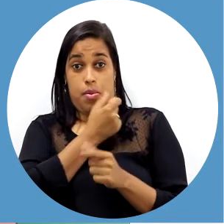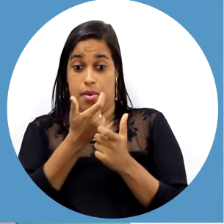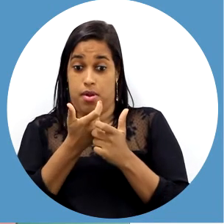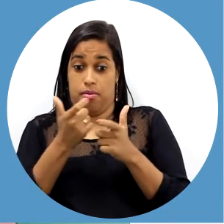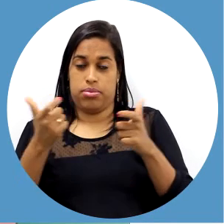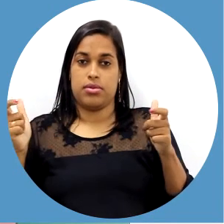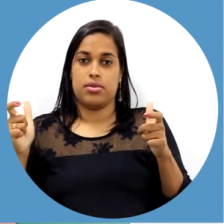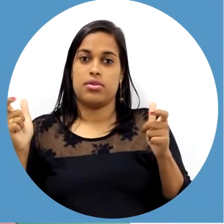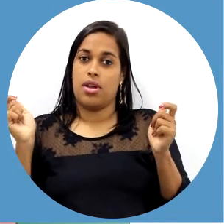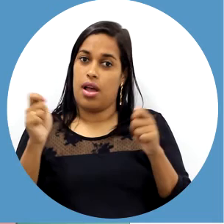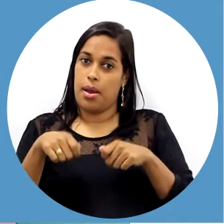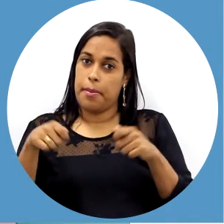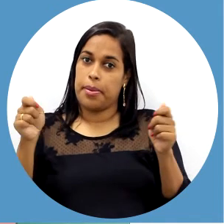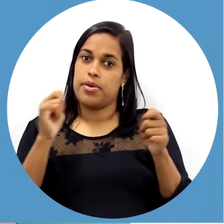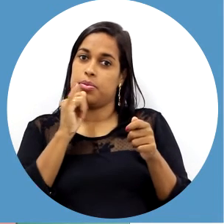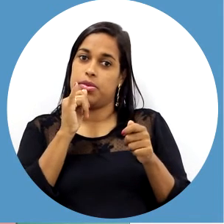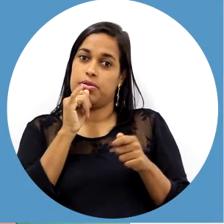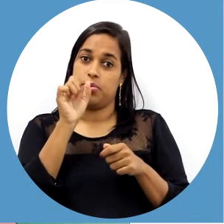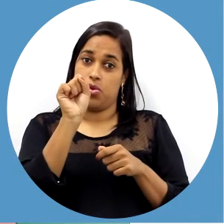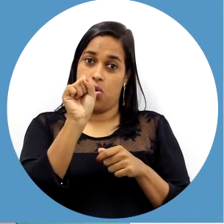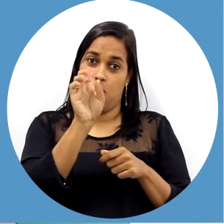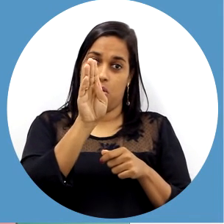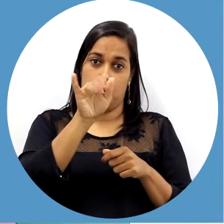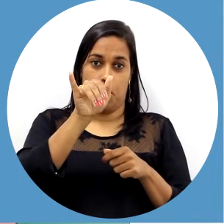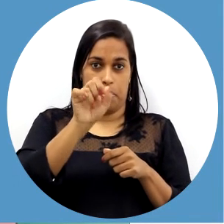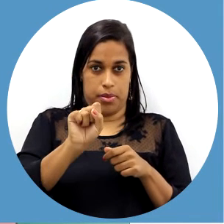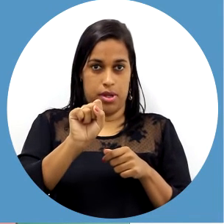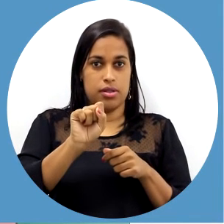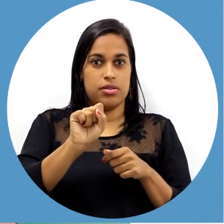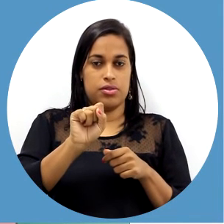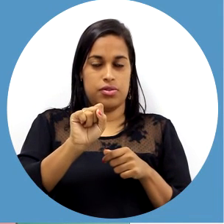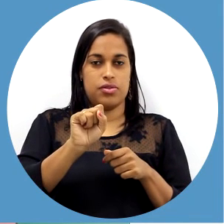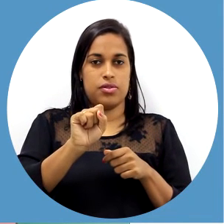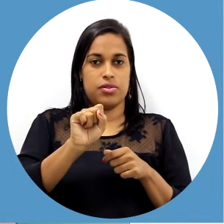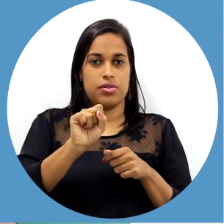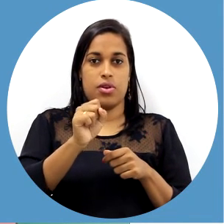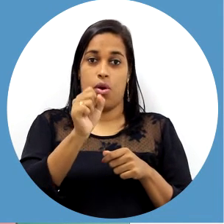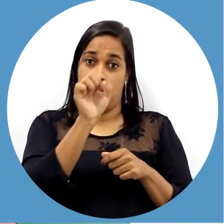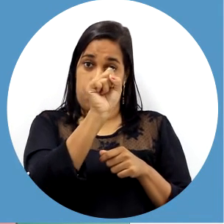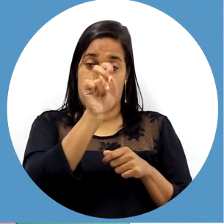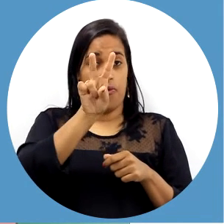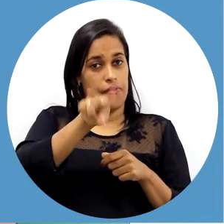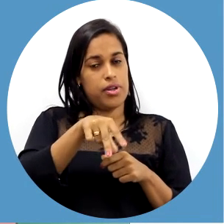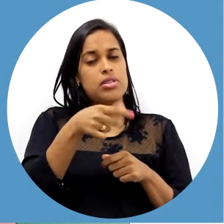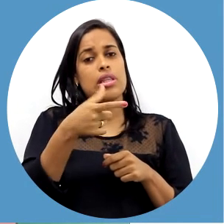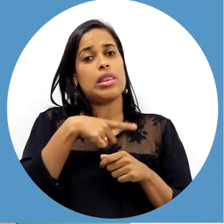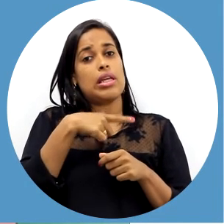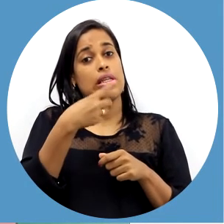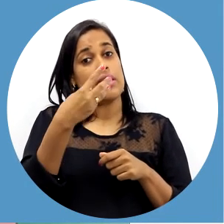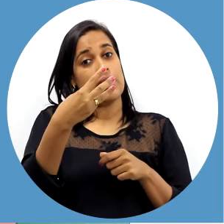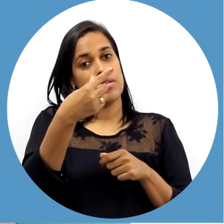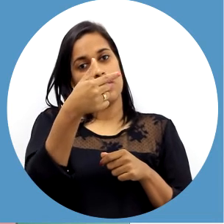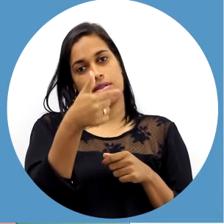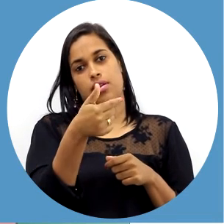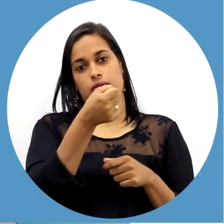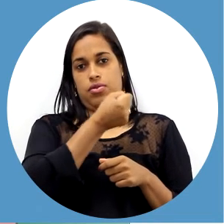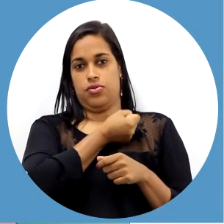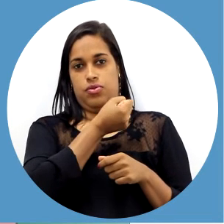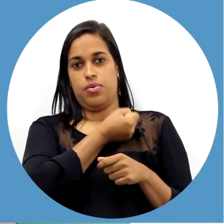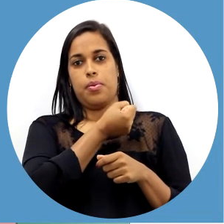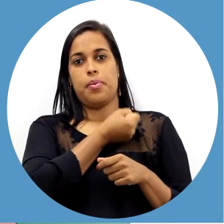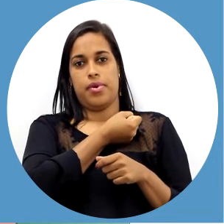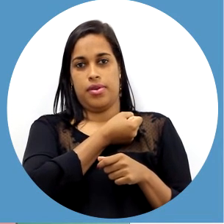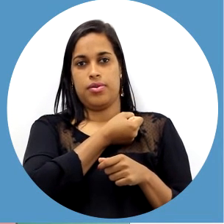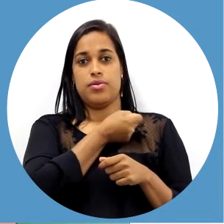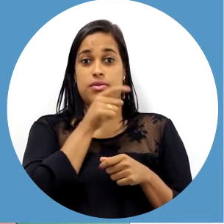número máximo, capaz de ser formado com 8 bits, eu tenho 255, então eu teria 32